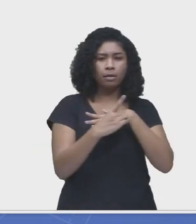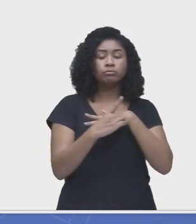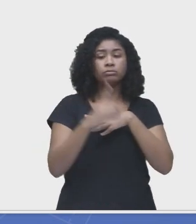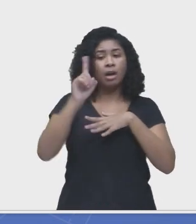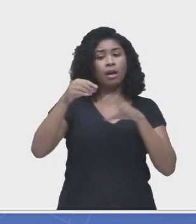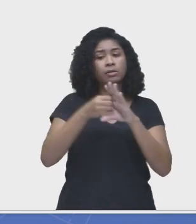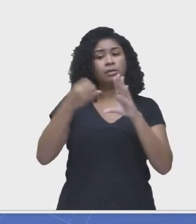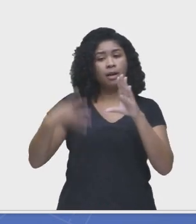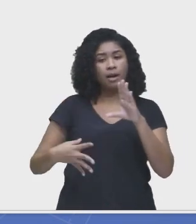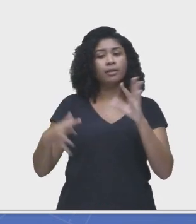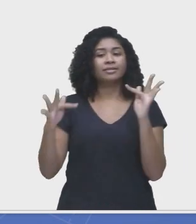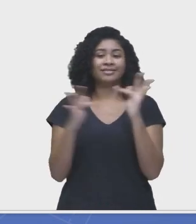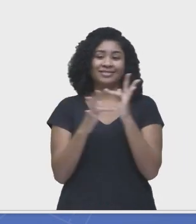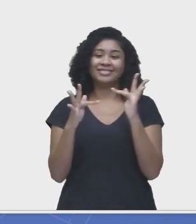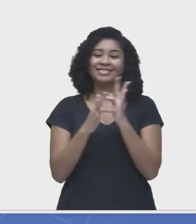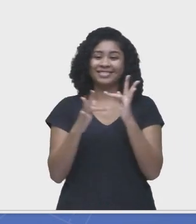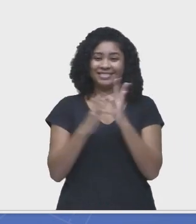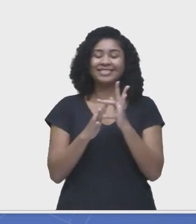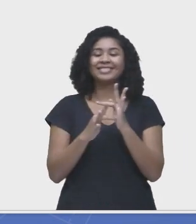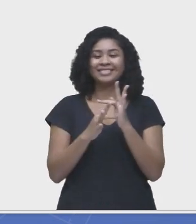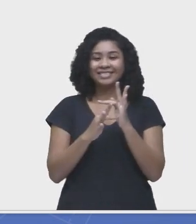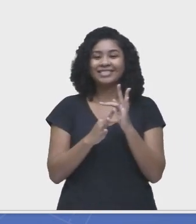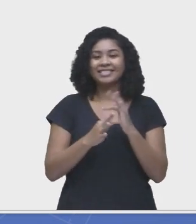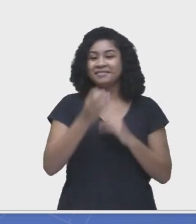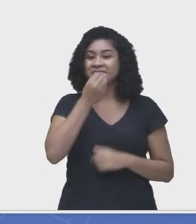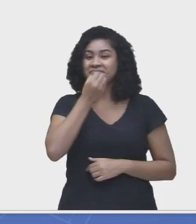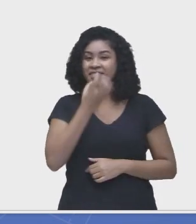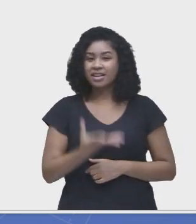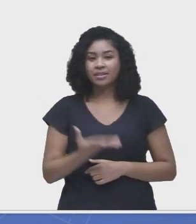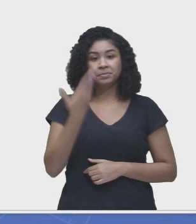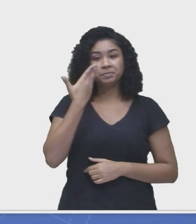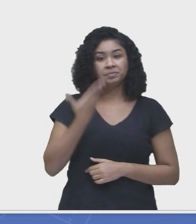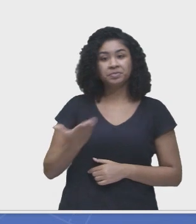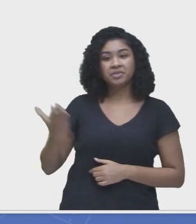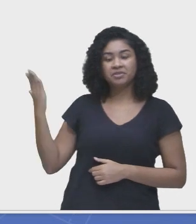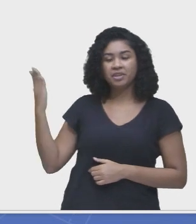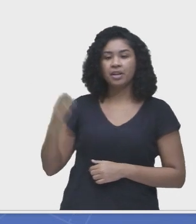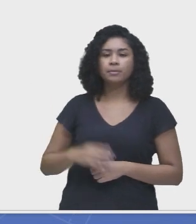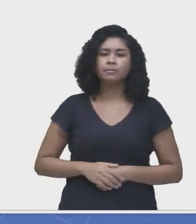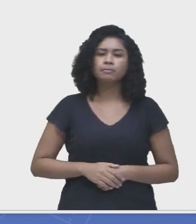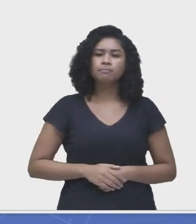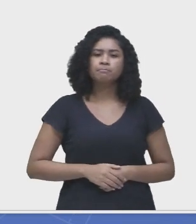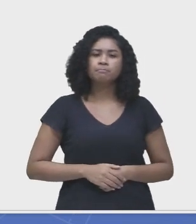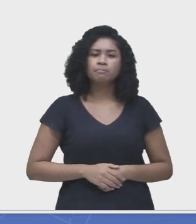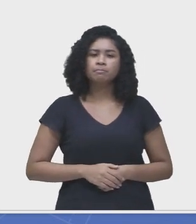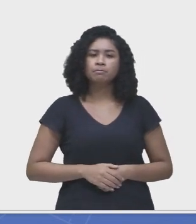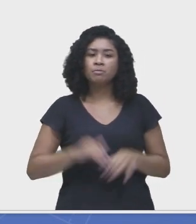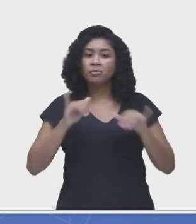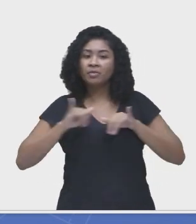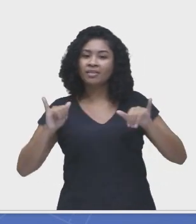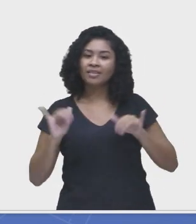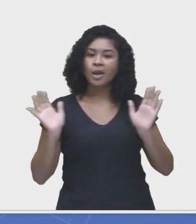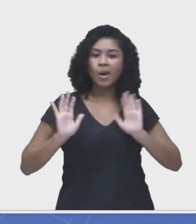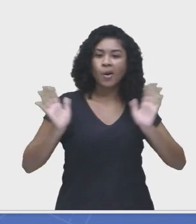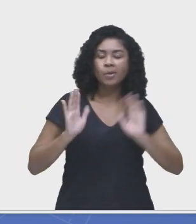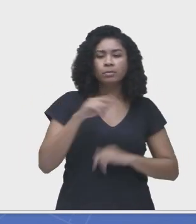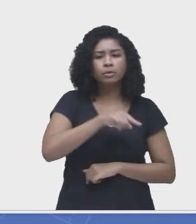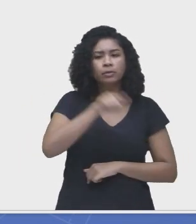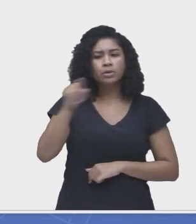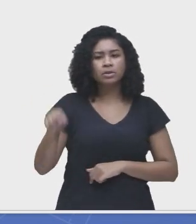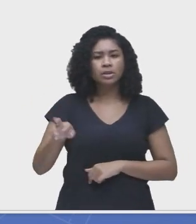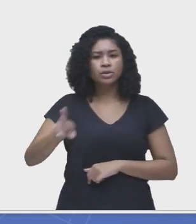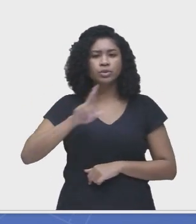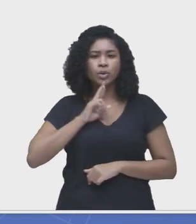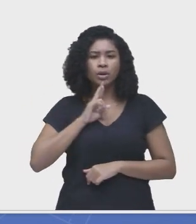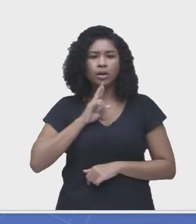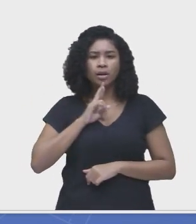sociedade fenícia, certo? Então aí nosso salve para os nossos alunos que marcaram a primeira questão letra C. Hoje